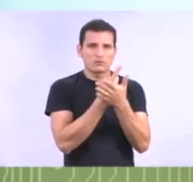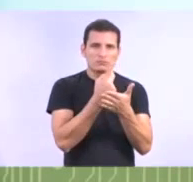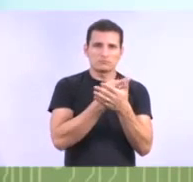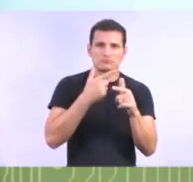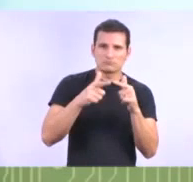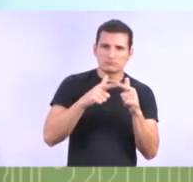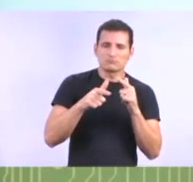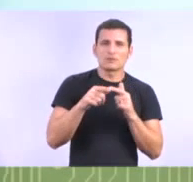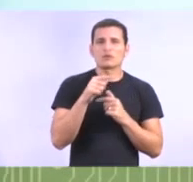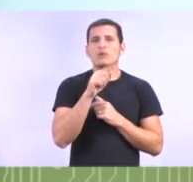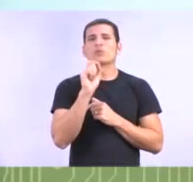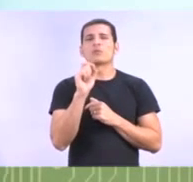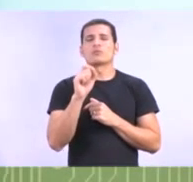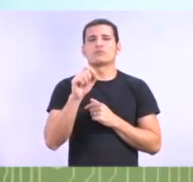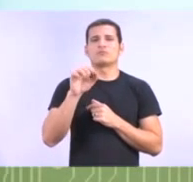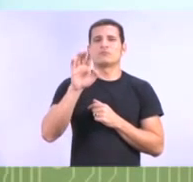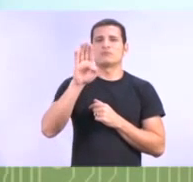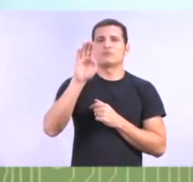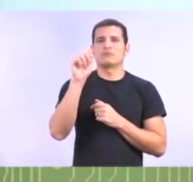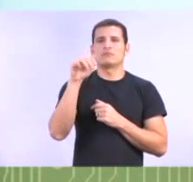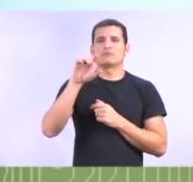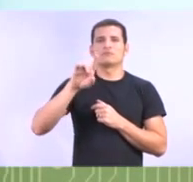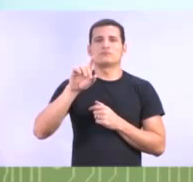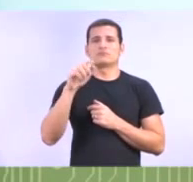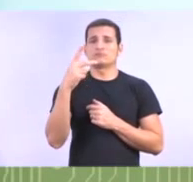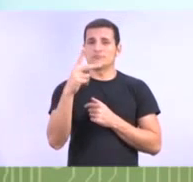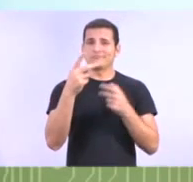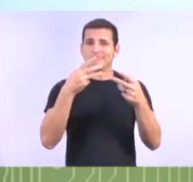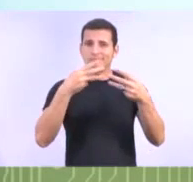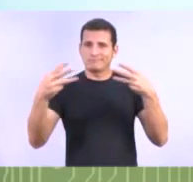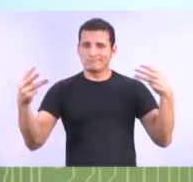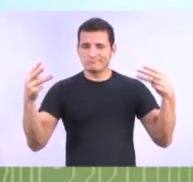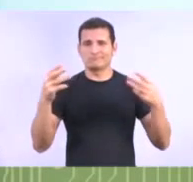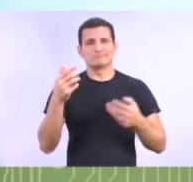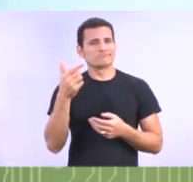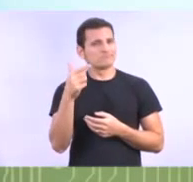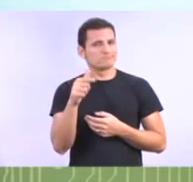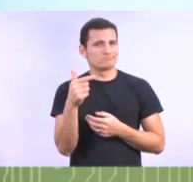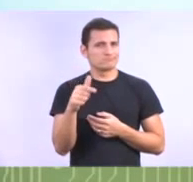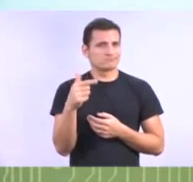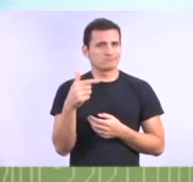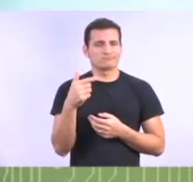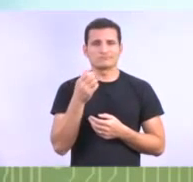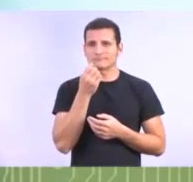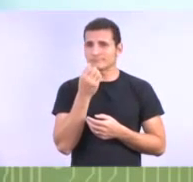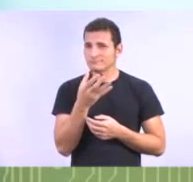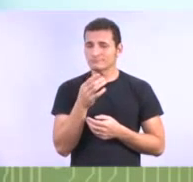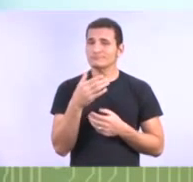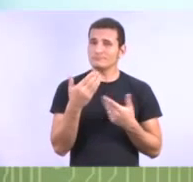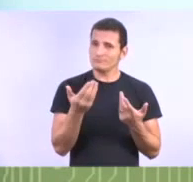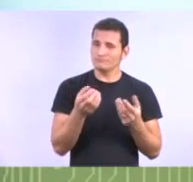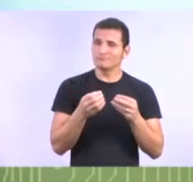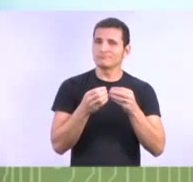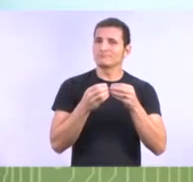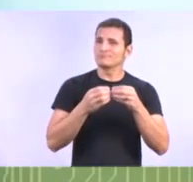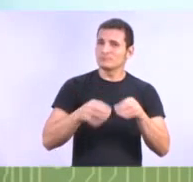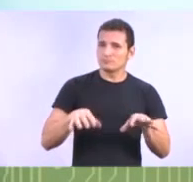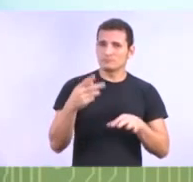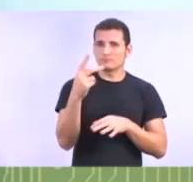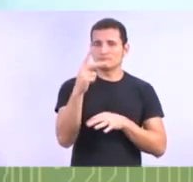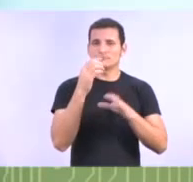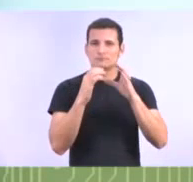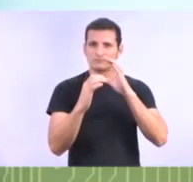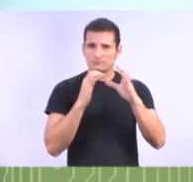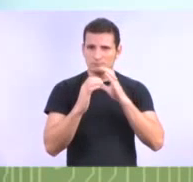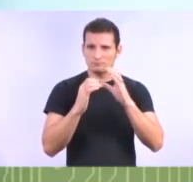banda suficiente para transmitir essa informação como um todo. Então você acaba tendo prejuízo na sua